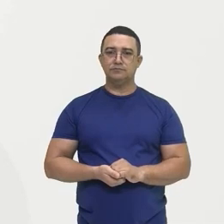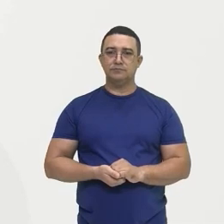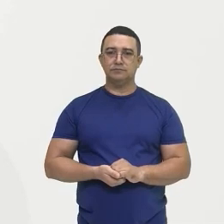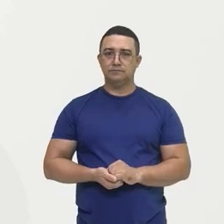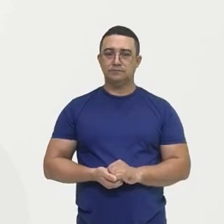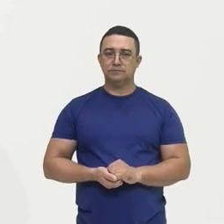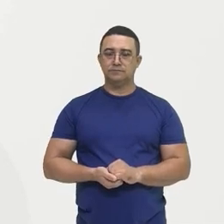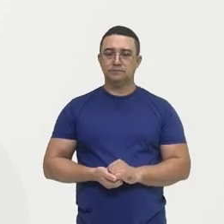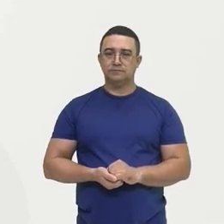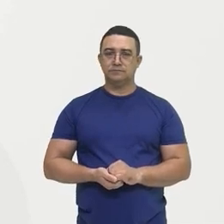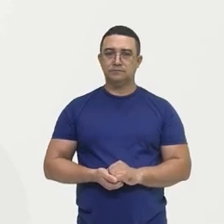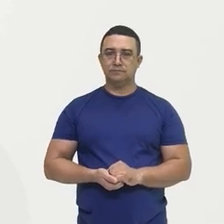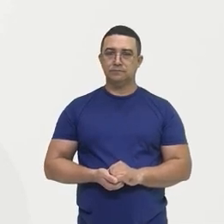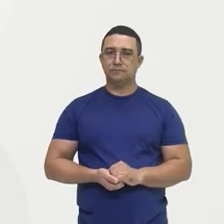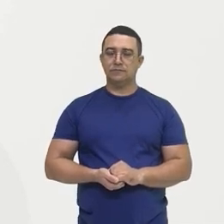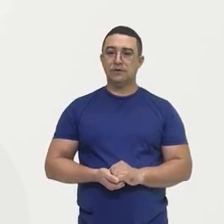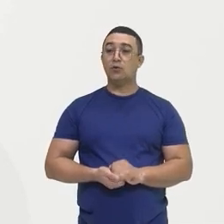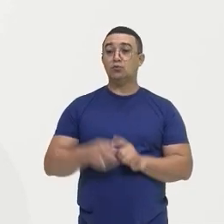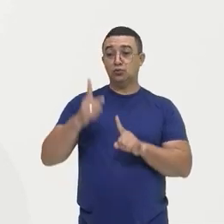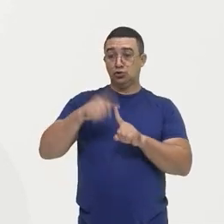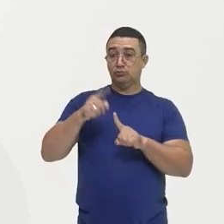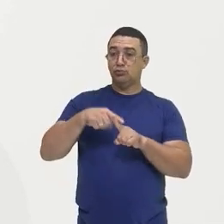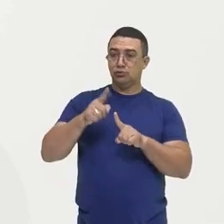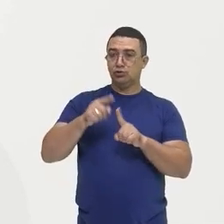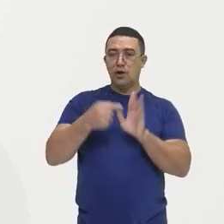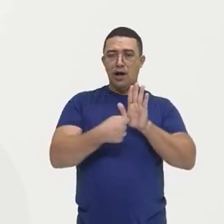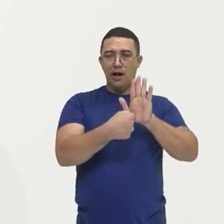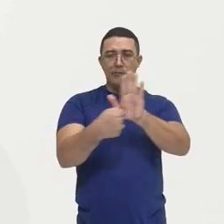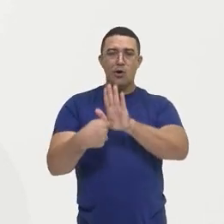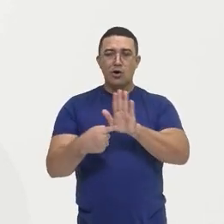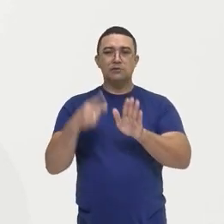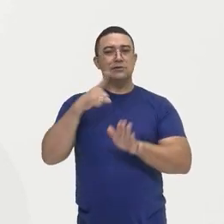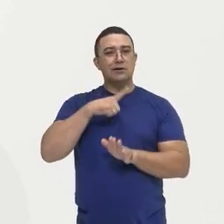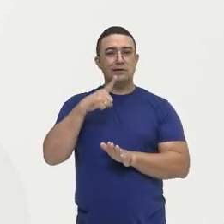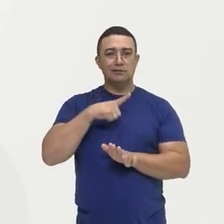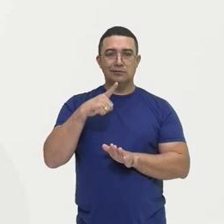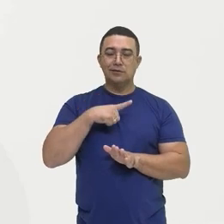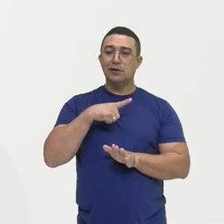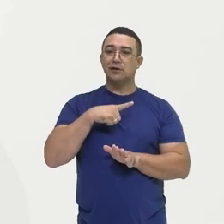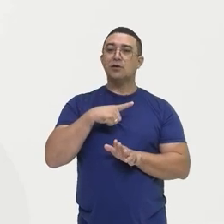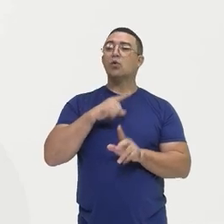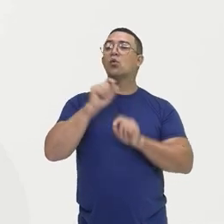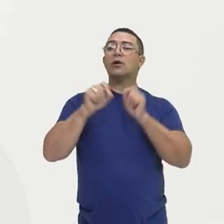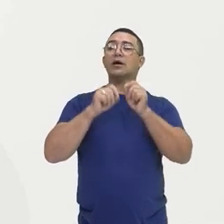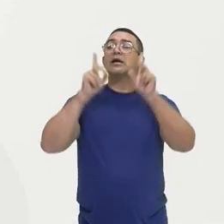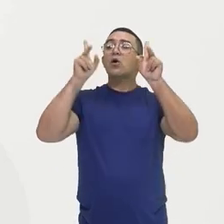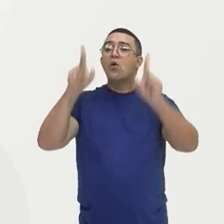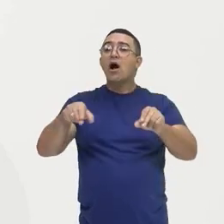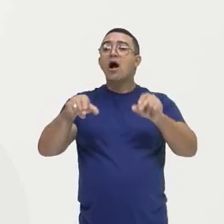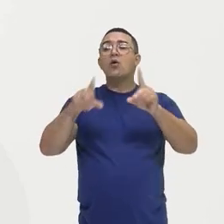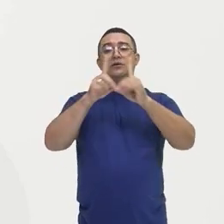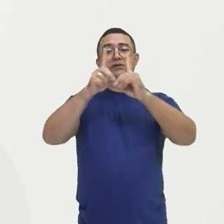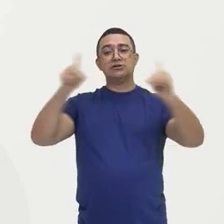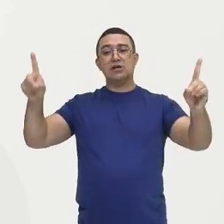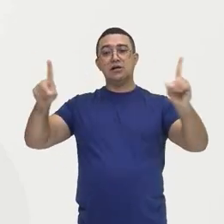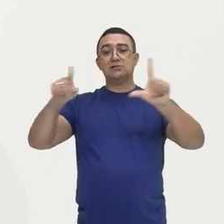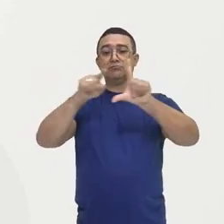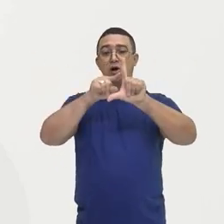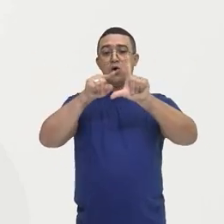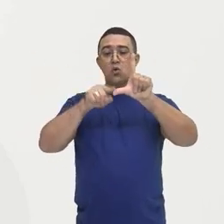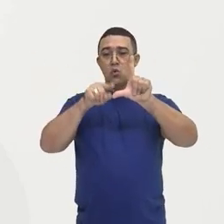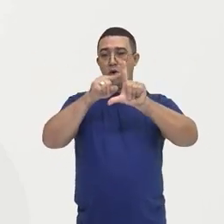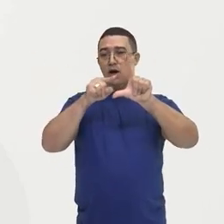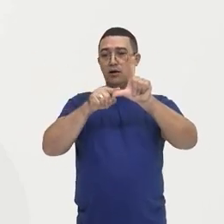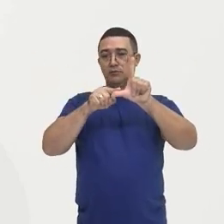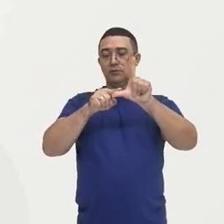azimutal. Então, nesse tipo de projeção, gente, a gente tem aí a mesma distância angular a partir do